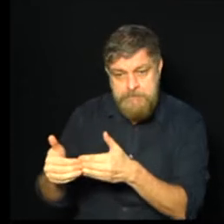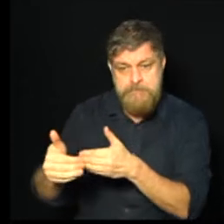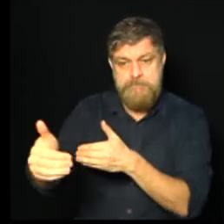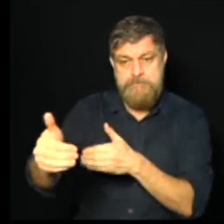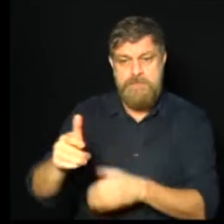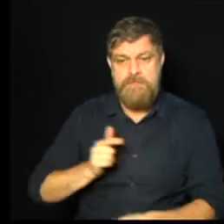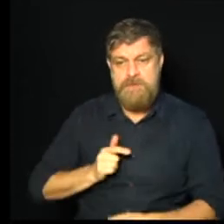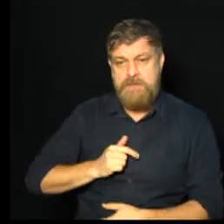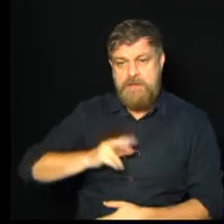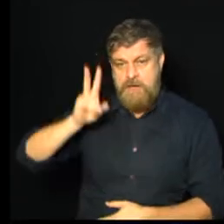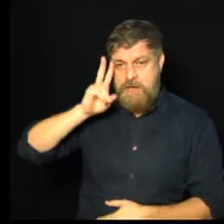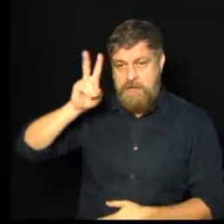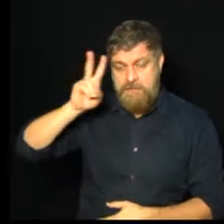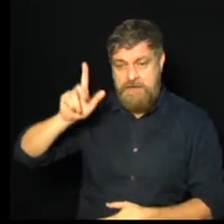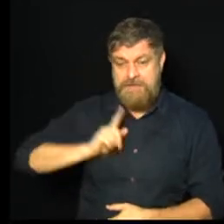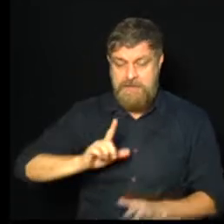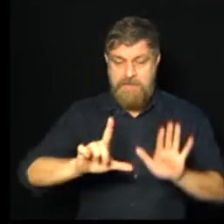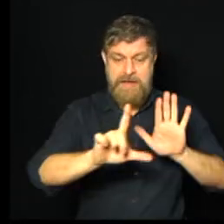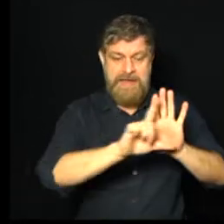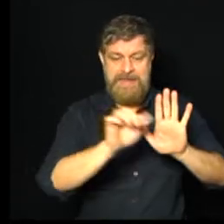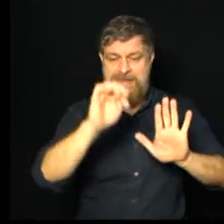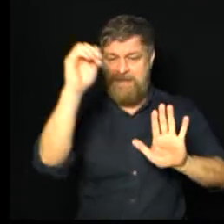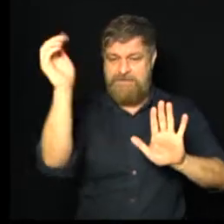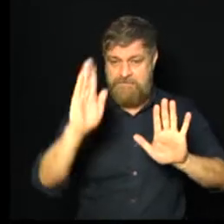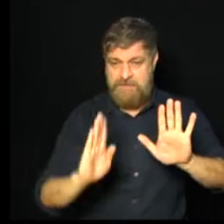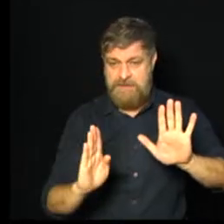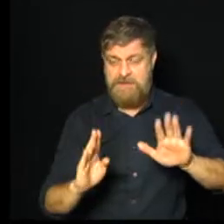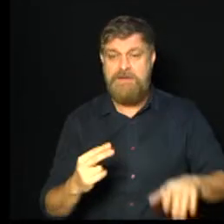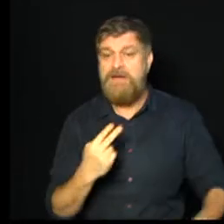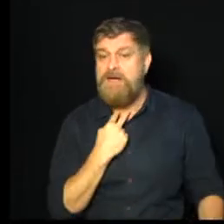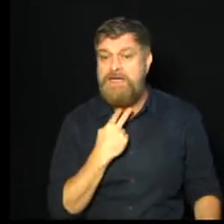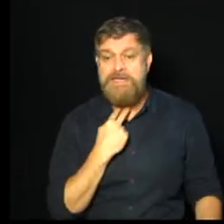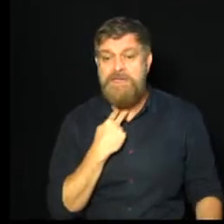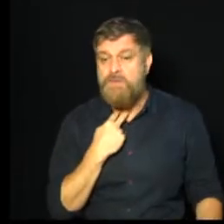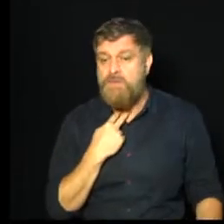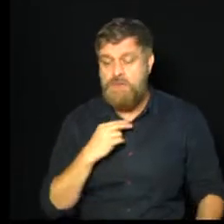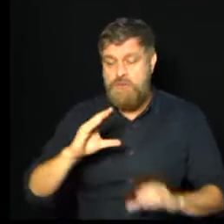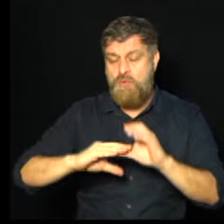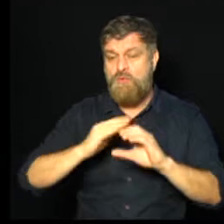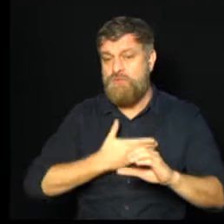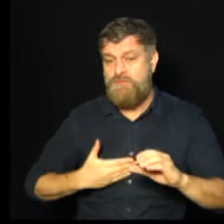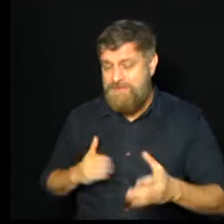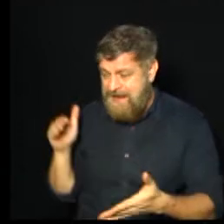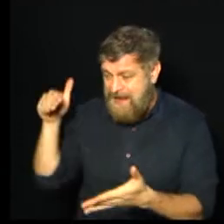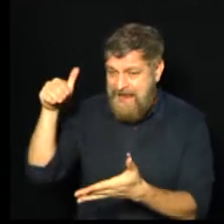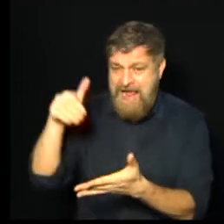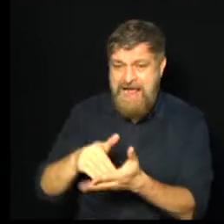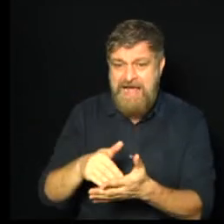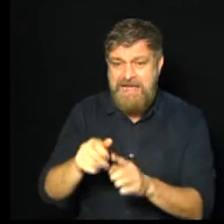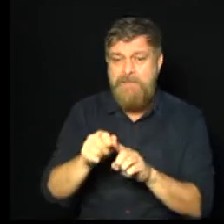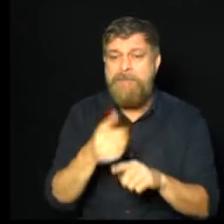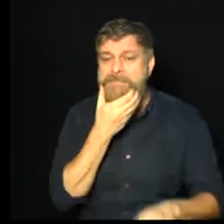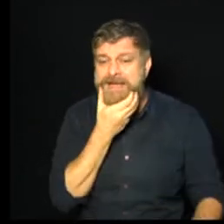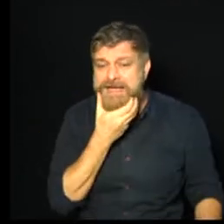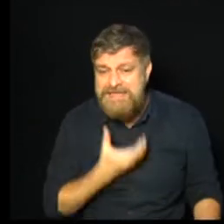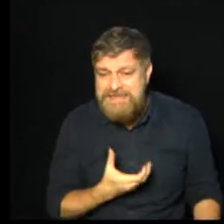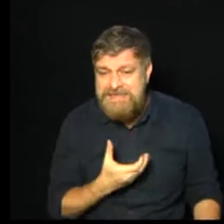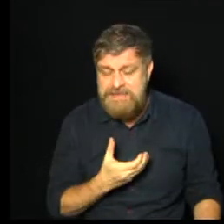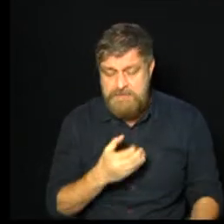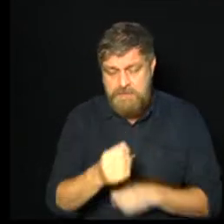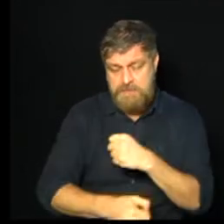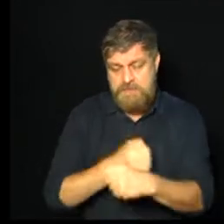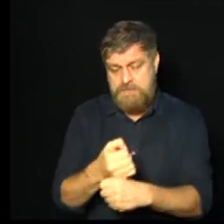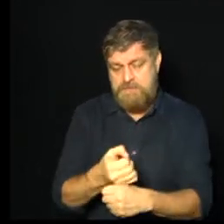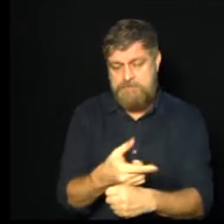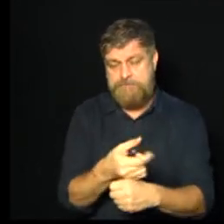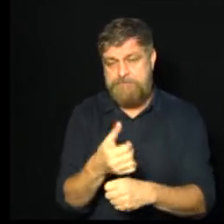ordem de uma lei federal, não podemos fazer concurso até 31 de dezembro de 2021.